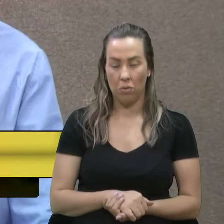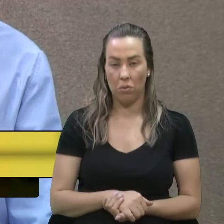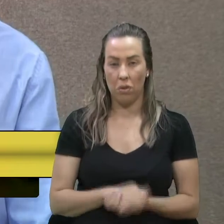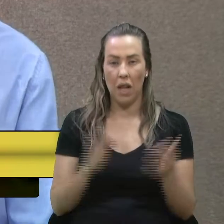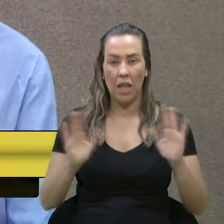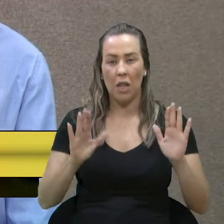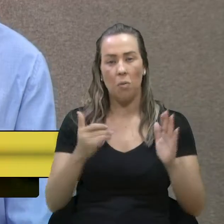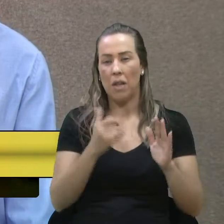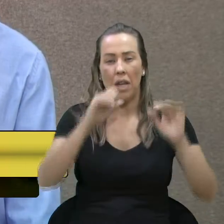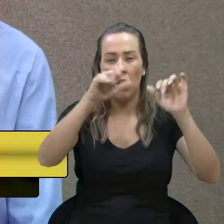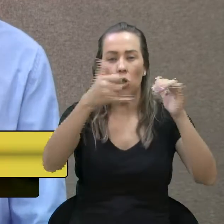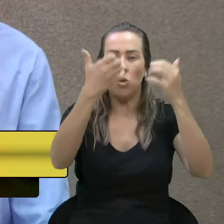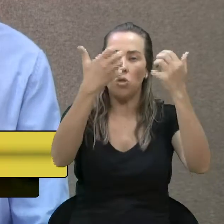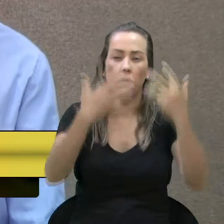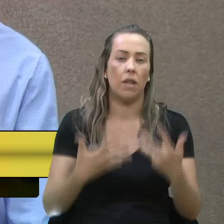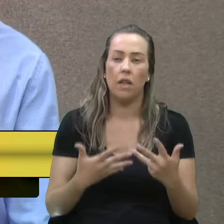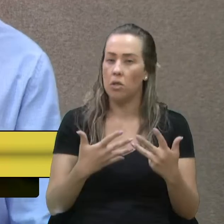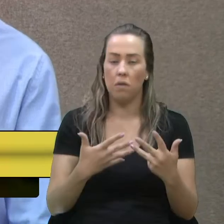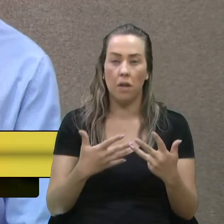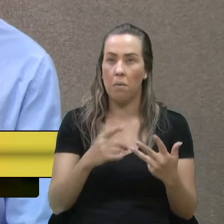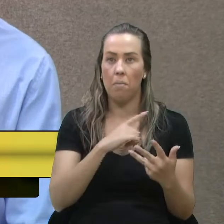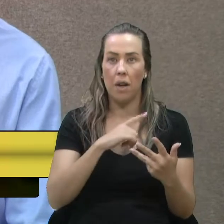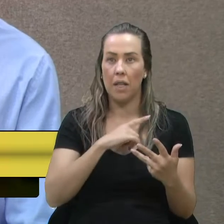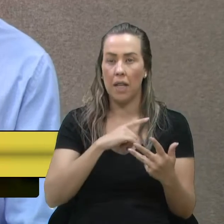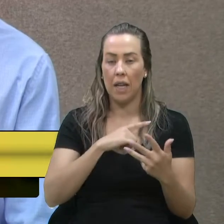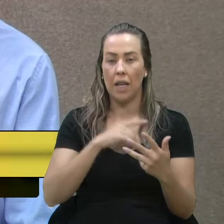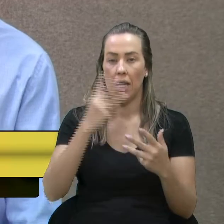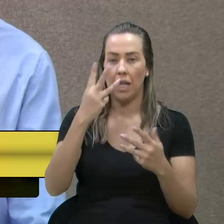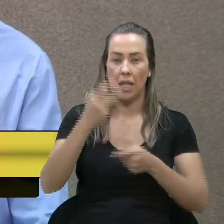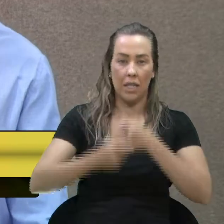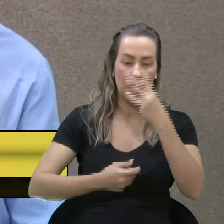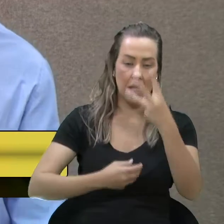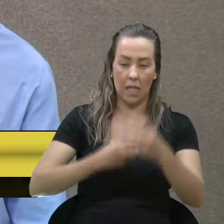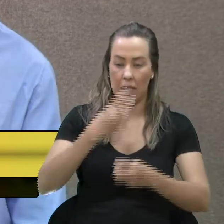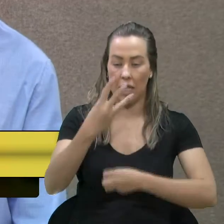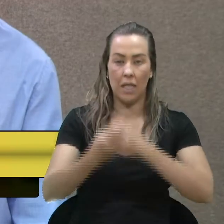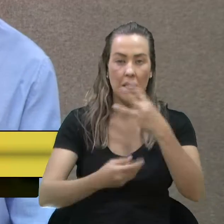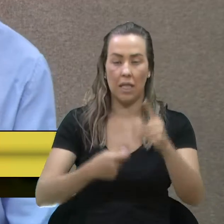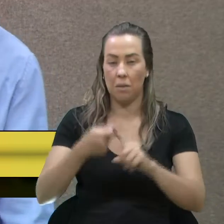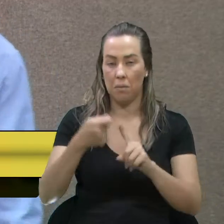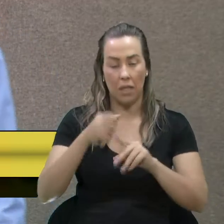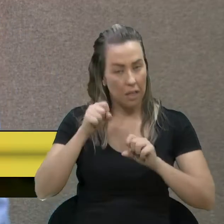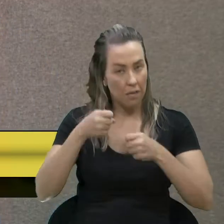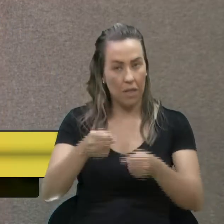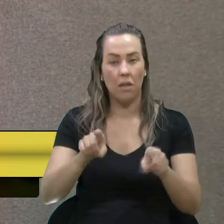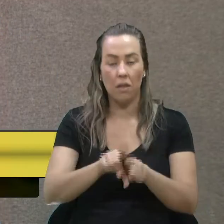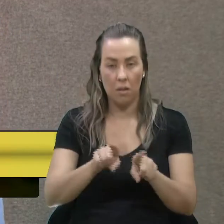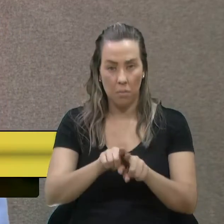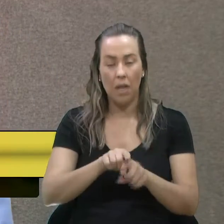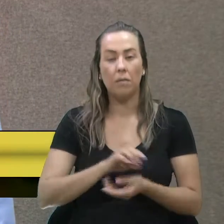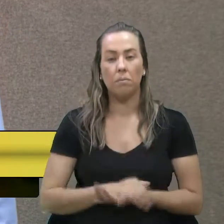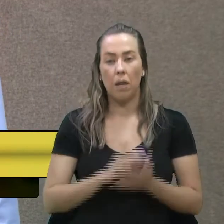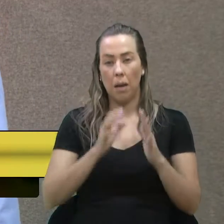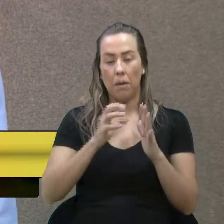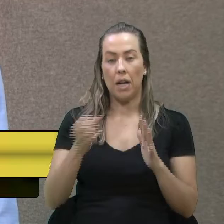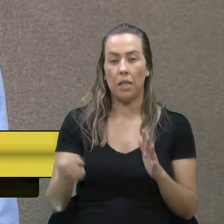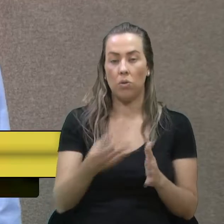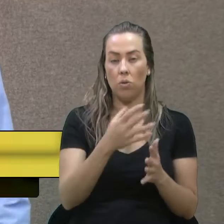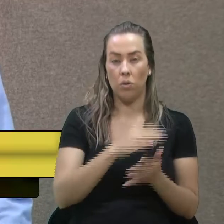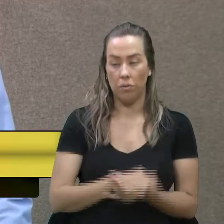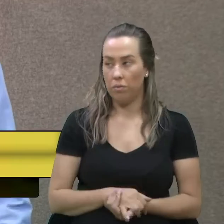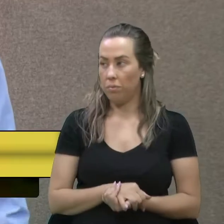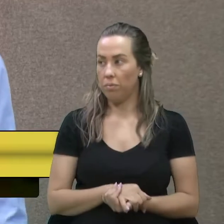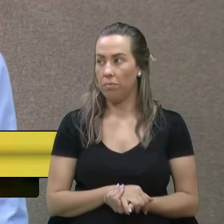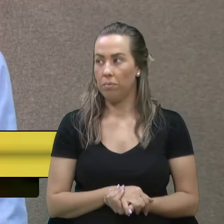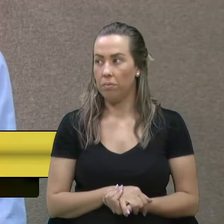existe justificativa para ter reajuste trimestral. Isso nós defendemos também na bancada do Novo. Então, assim, a